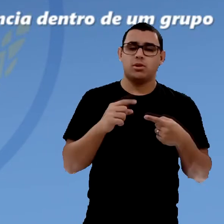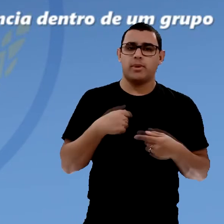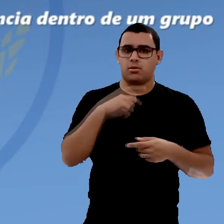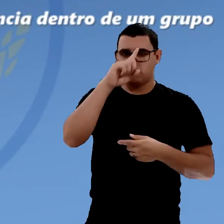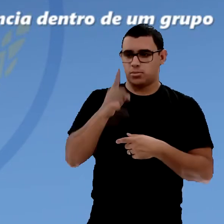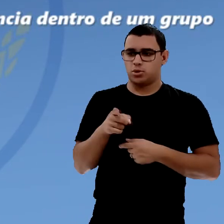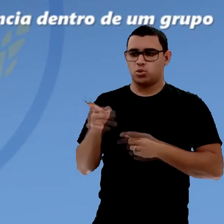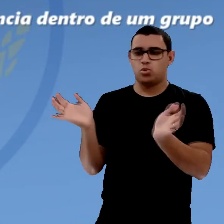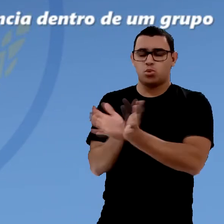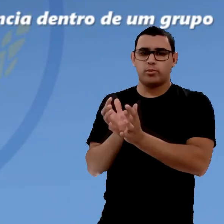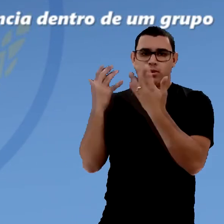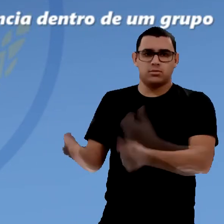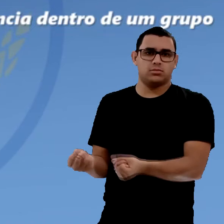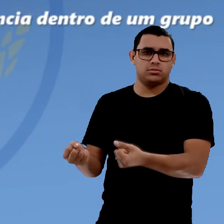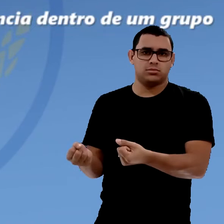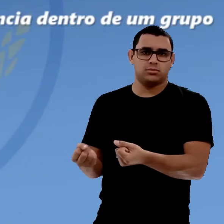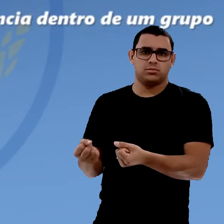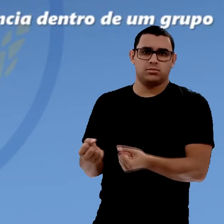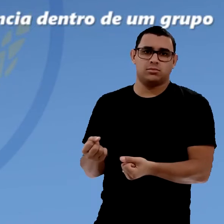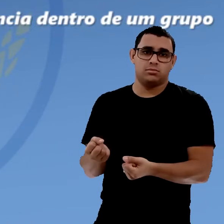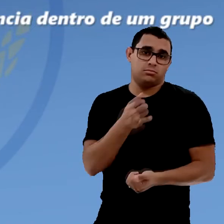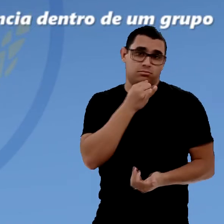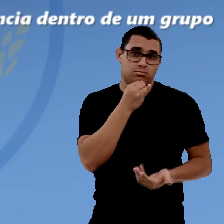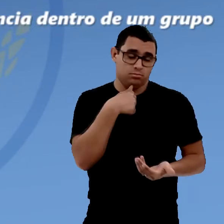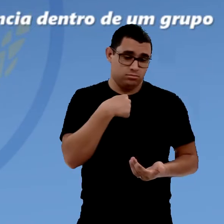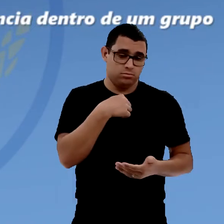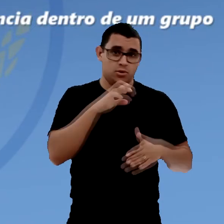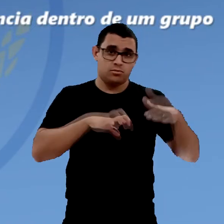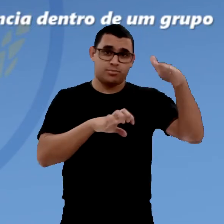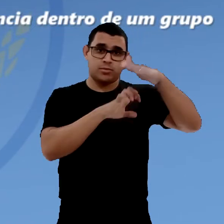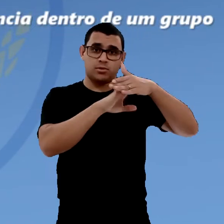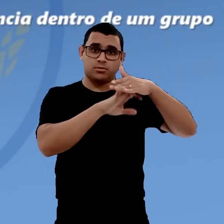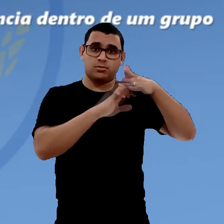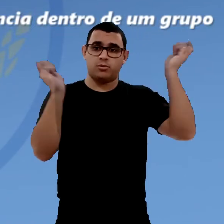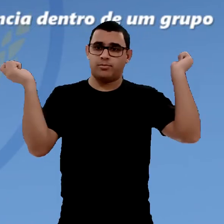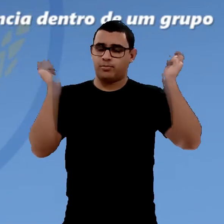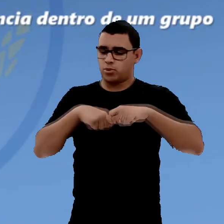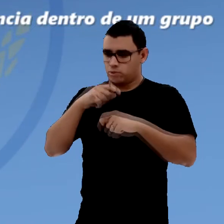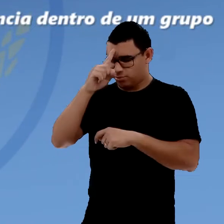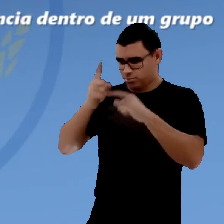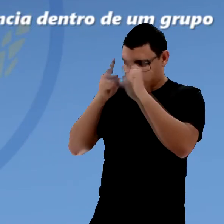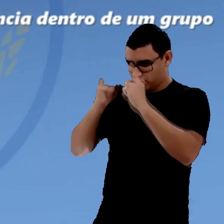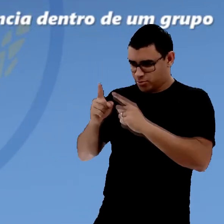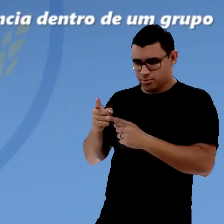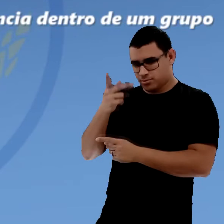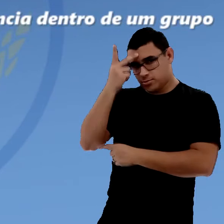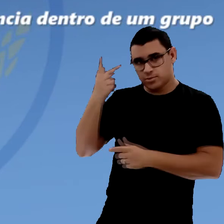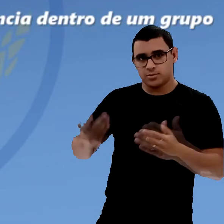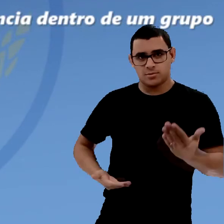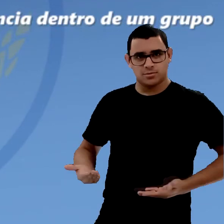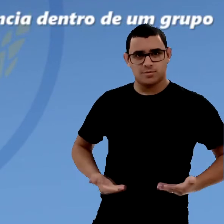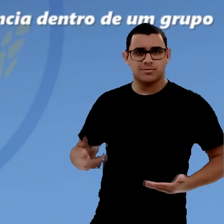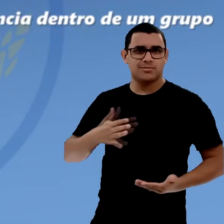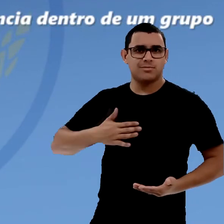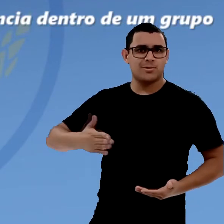grupo obedece. Então, enquanto poder é a probabilidade de impor a minha vontade, domínio é a probabilidade